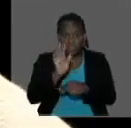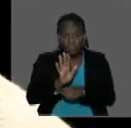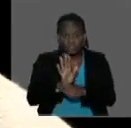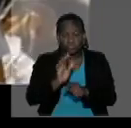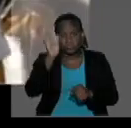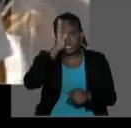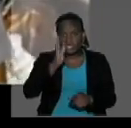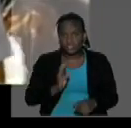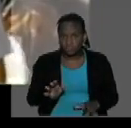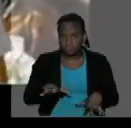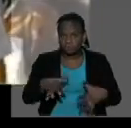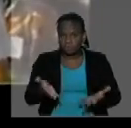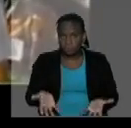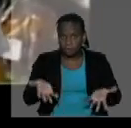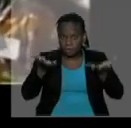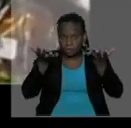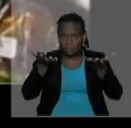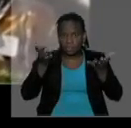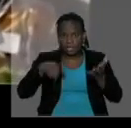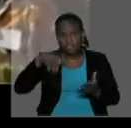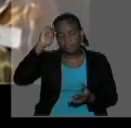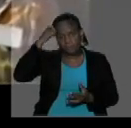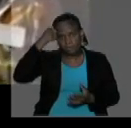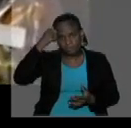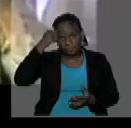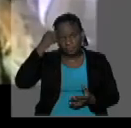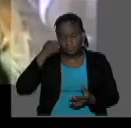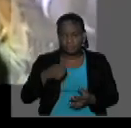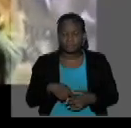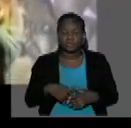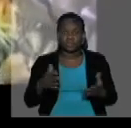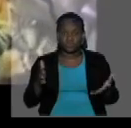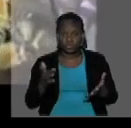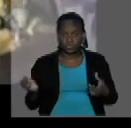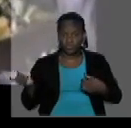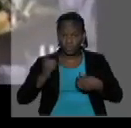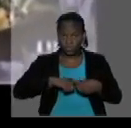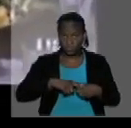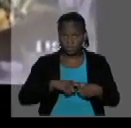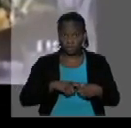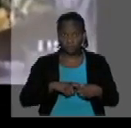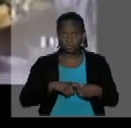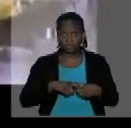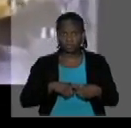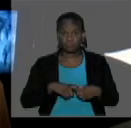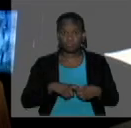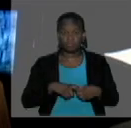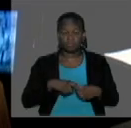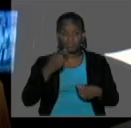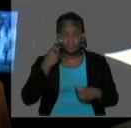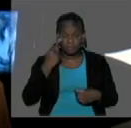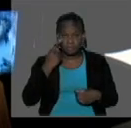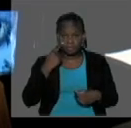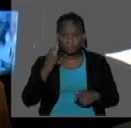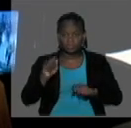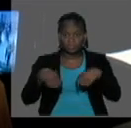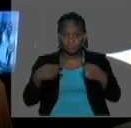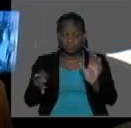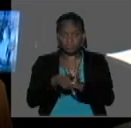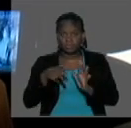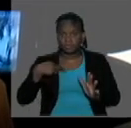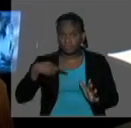nação, que foi o negro. Isso que a gente remonta a esse aspecto